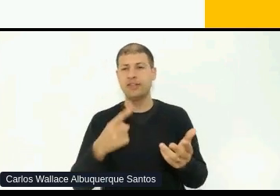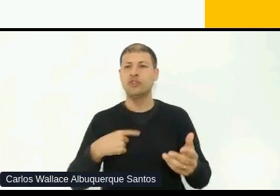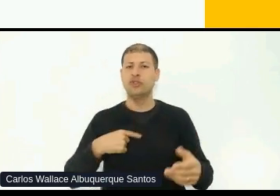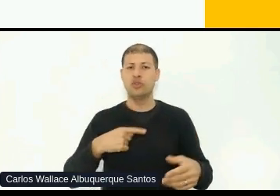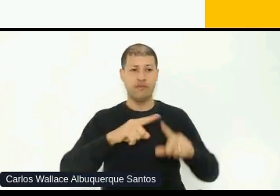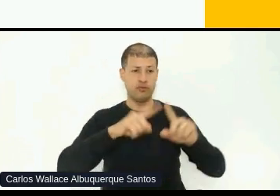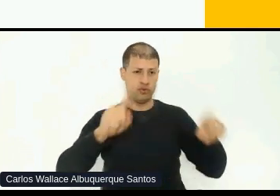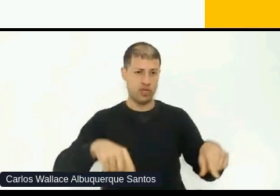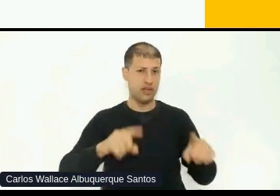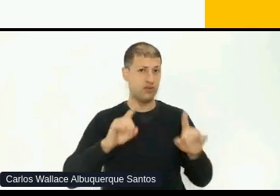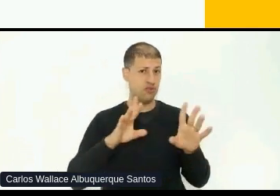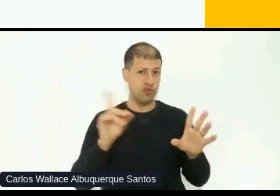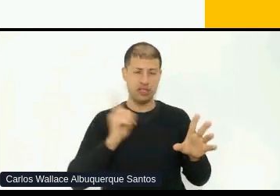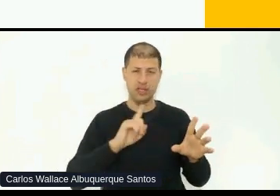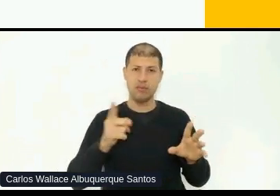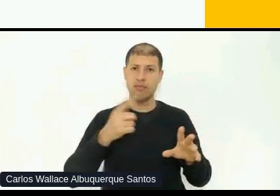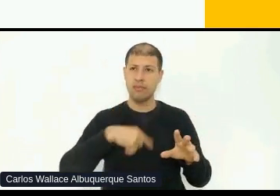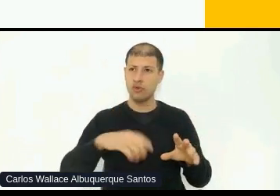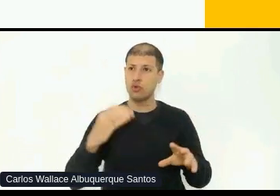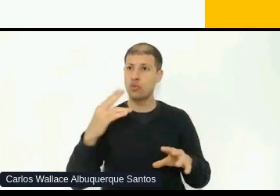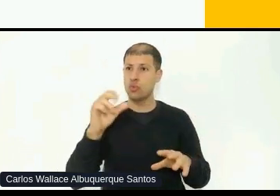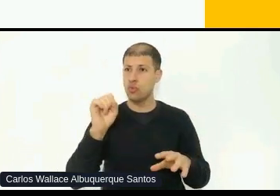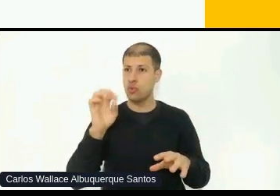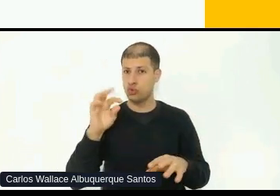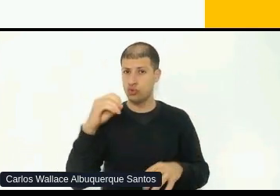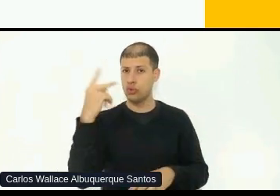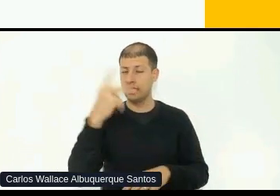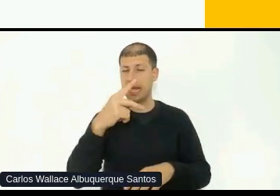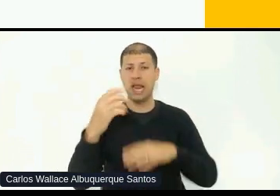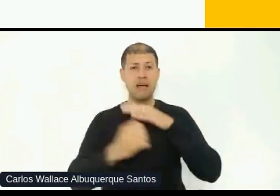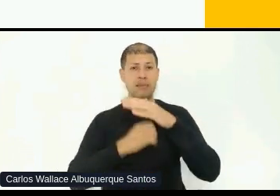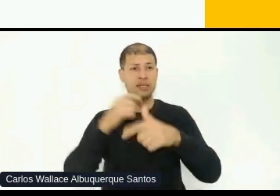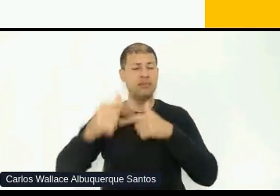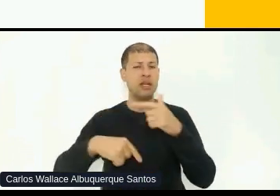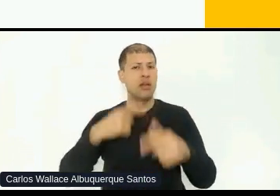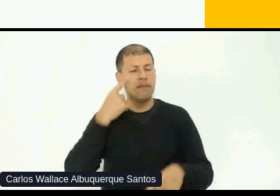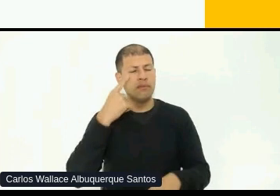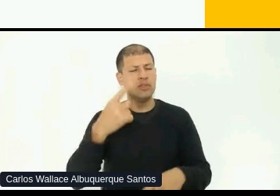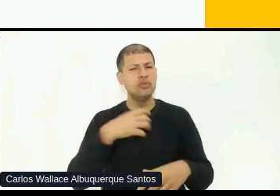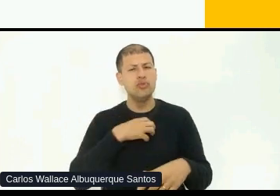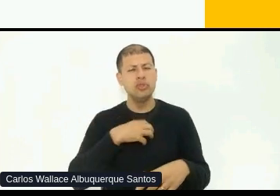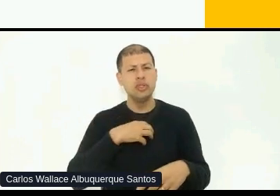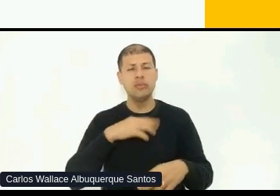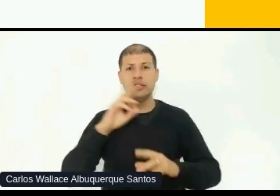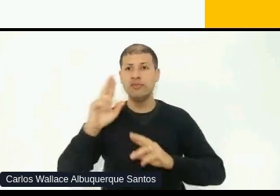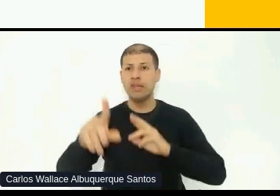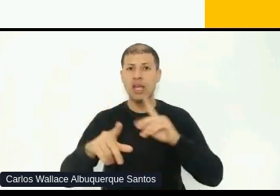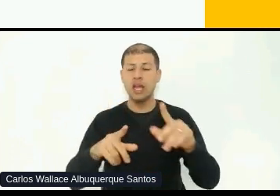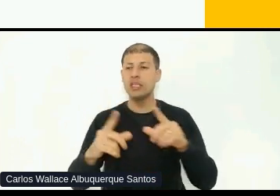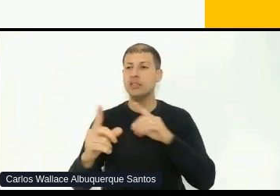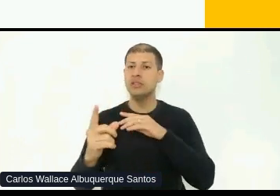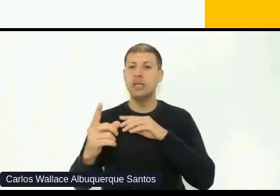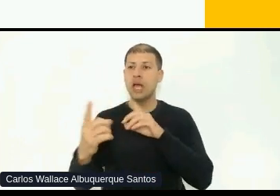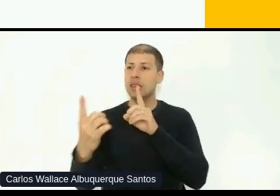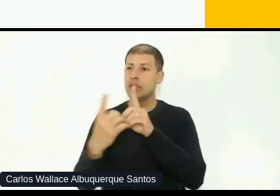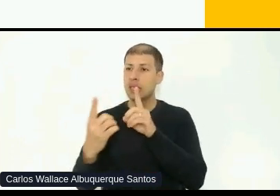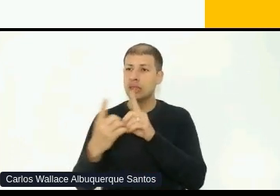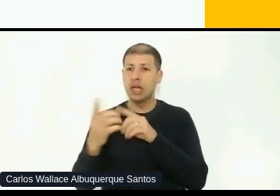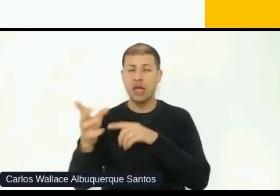mas o próprio custo de atuação da empresa. Porque aí eu começo a ver formas mais eficientes e melhores de atender os clientes. Tá